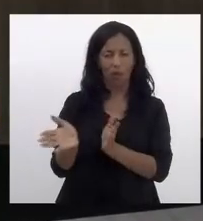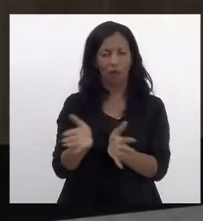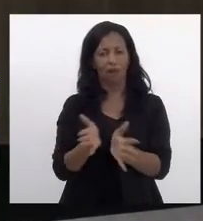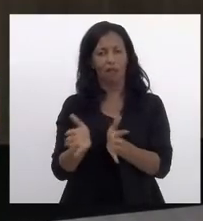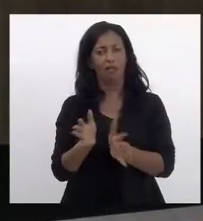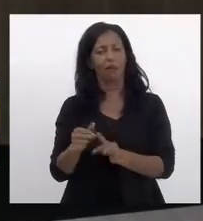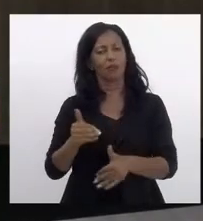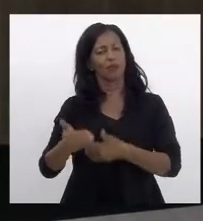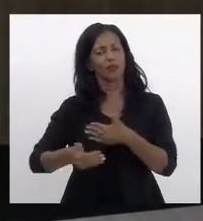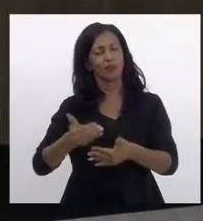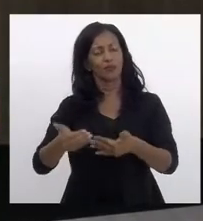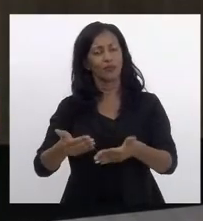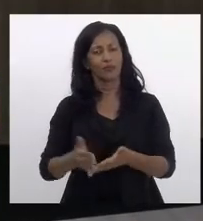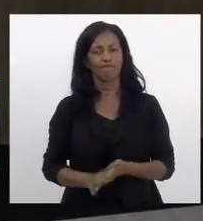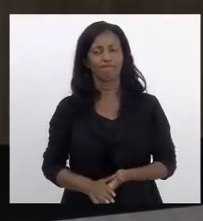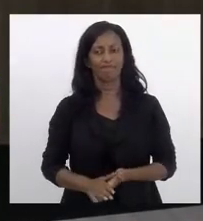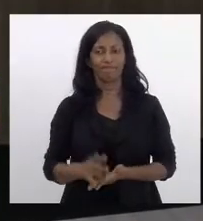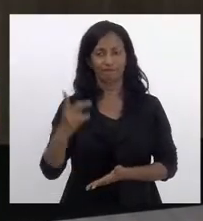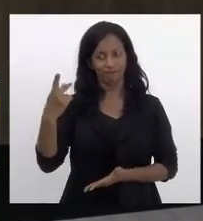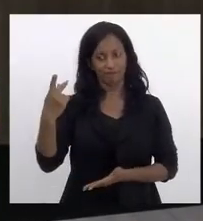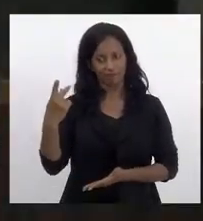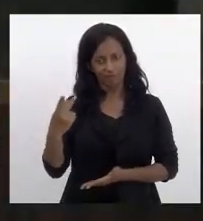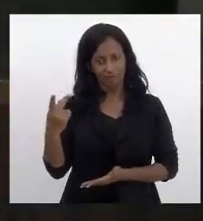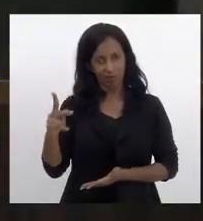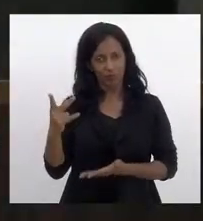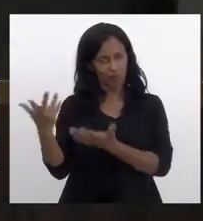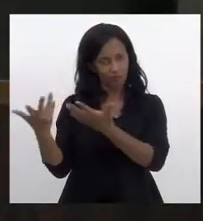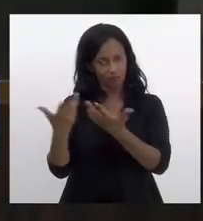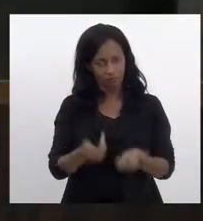desse processo, senhor presidente, e a sua aprovação.